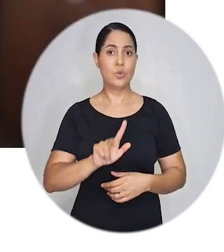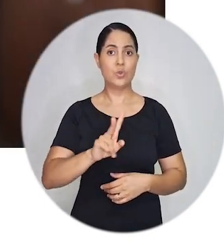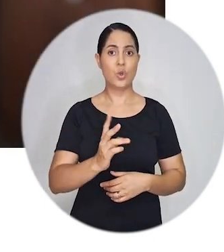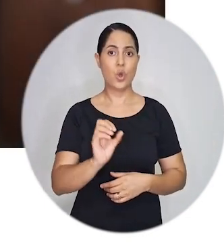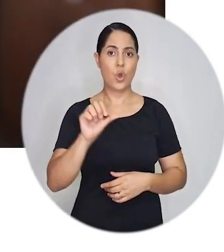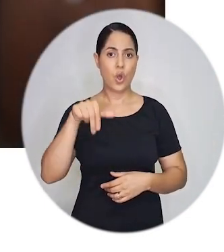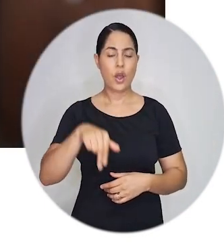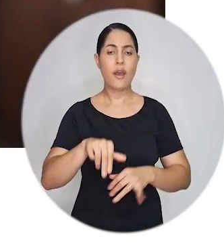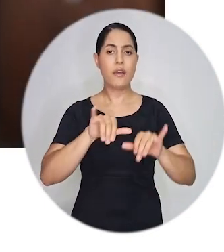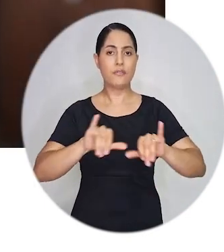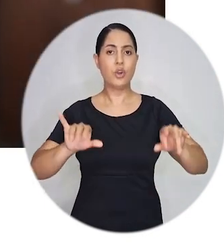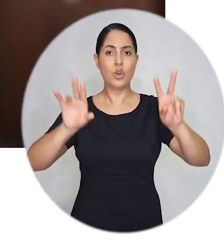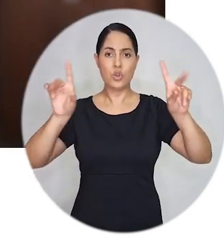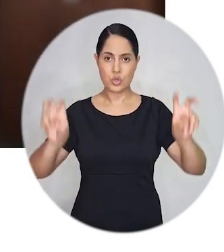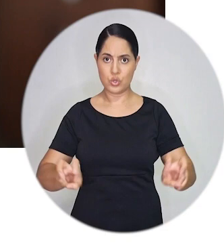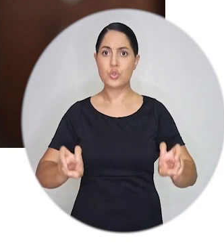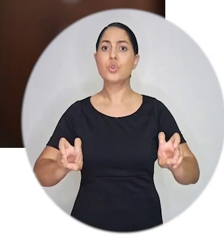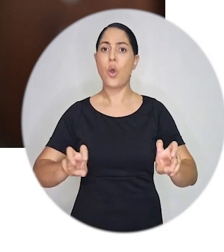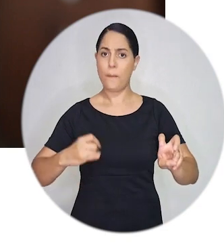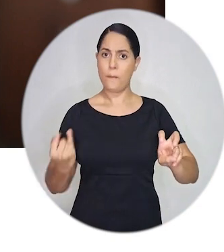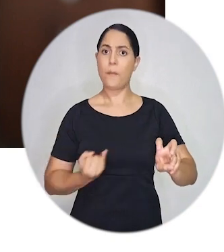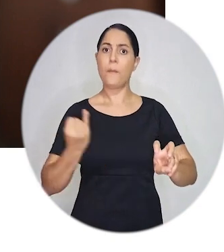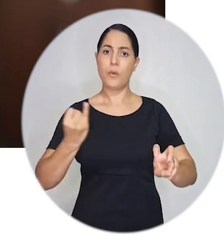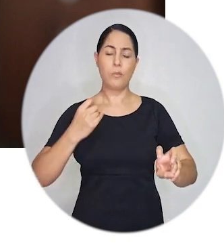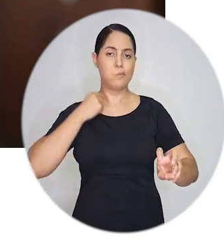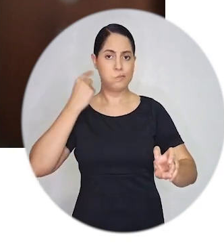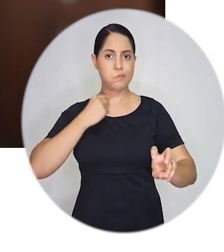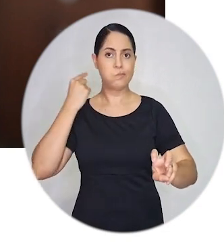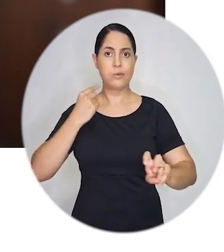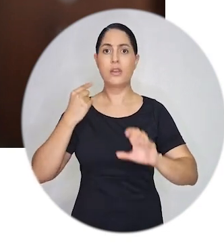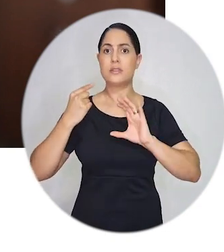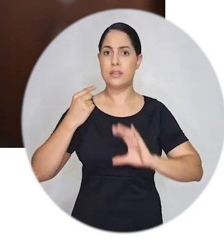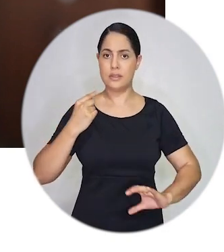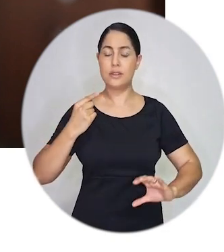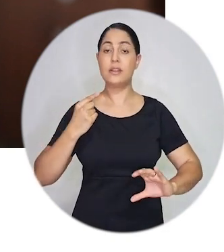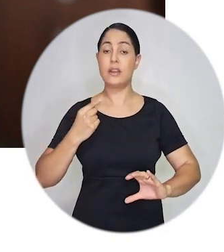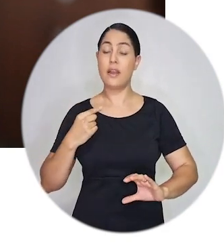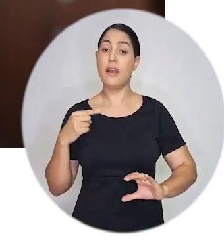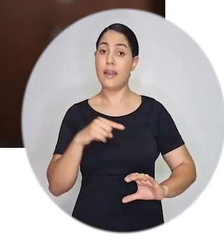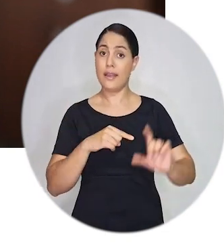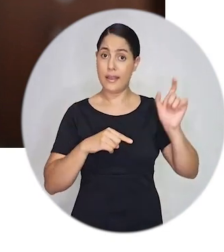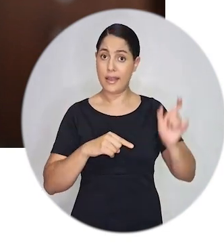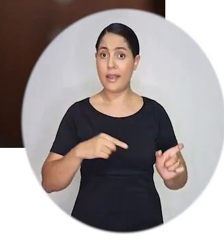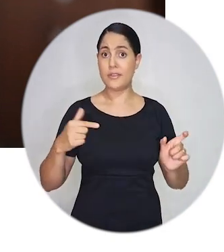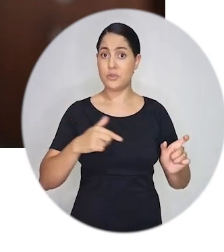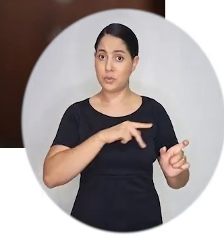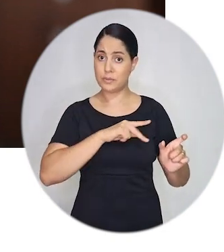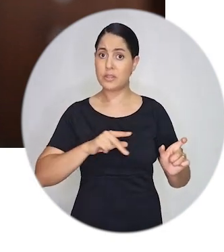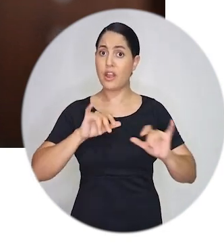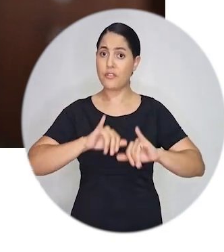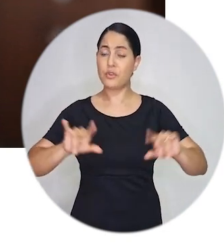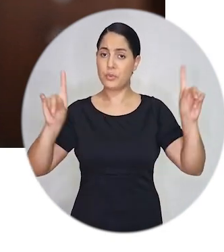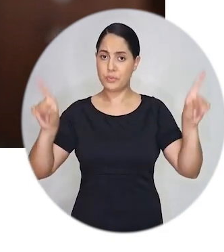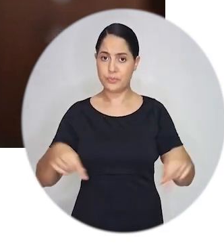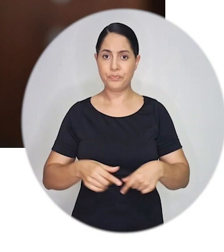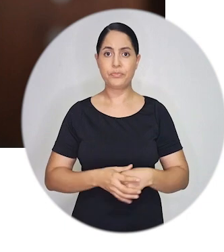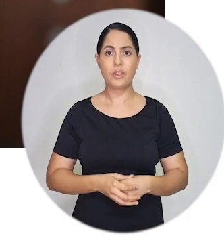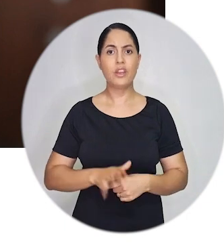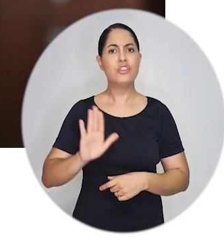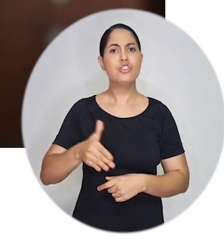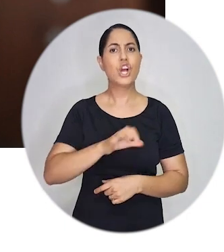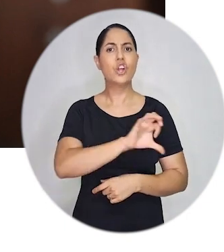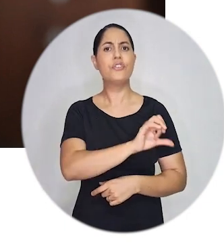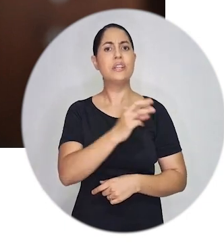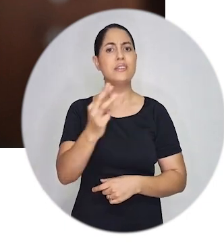Rafael Horne, também destacou o compromisso da advocacia com a cidadania e a justiça. Segundo ele, abre aspas, a história